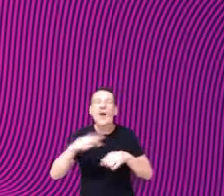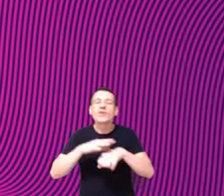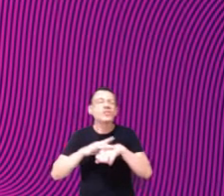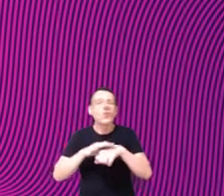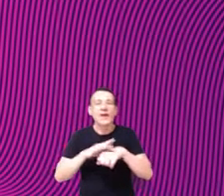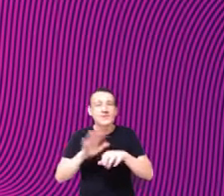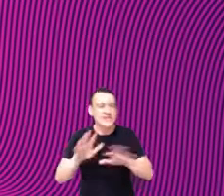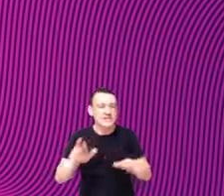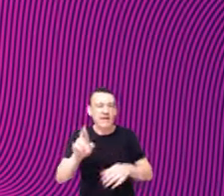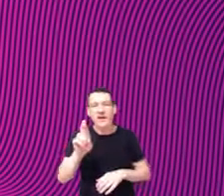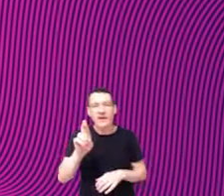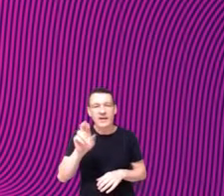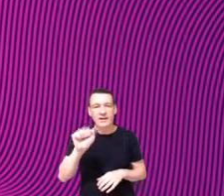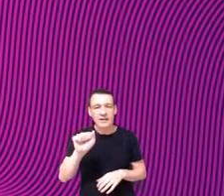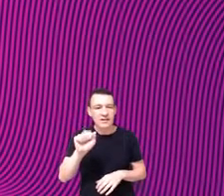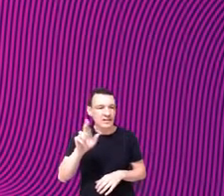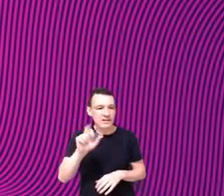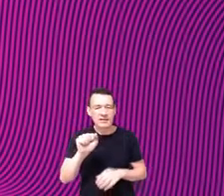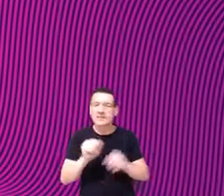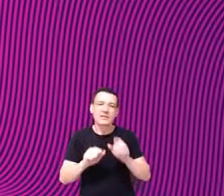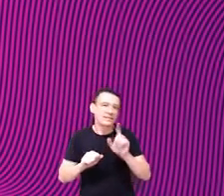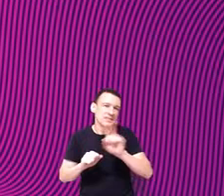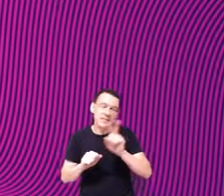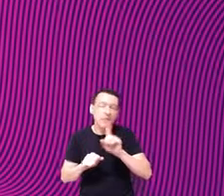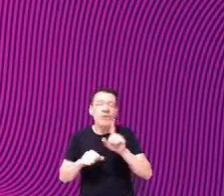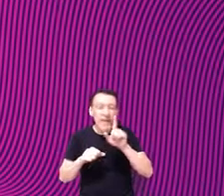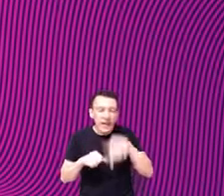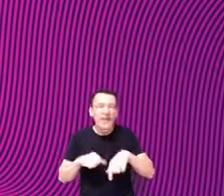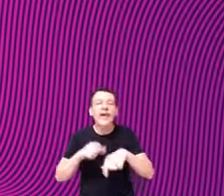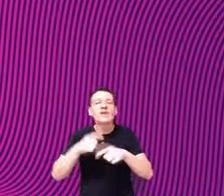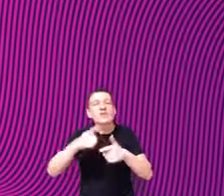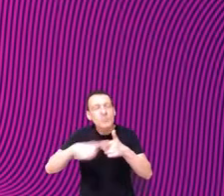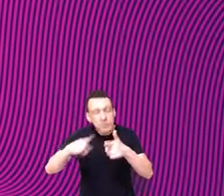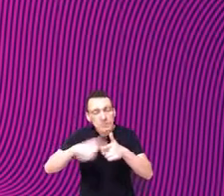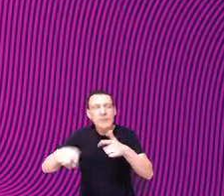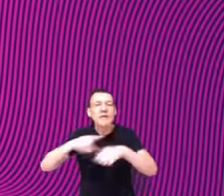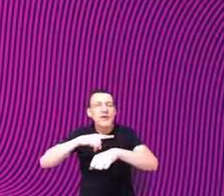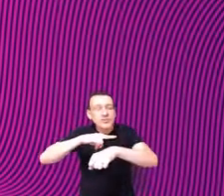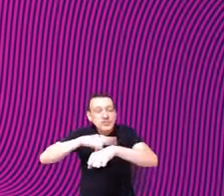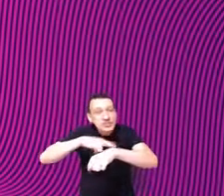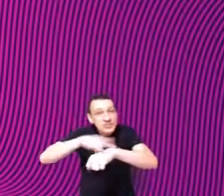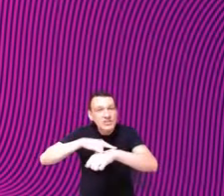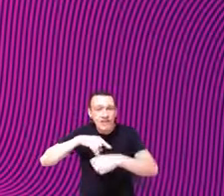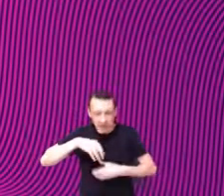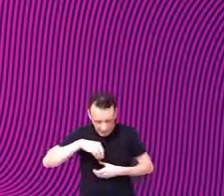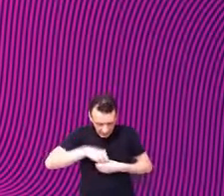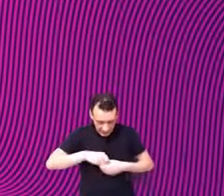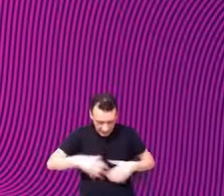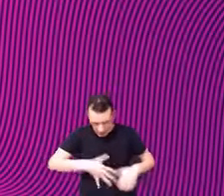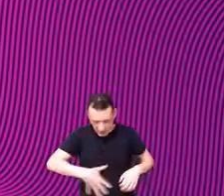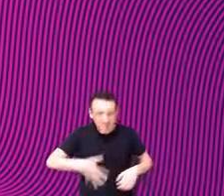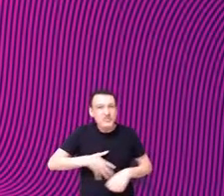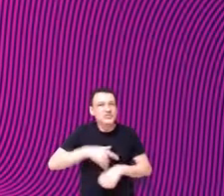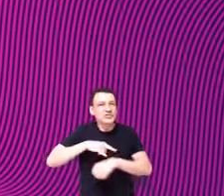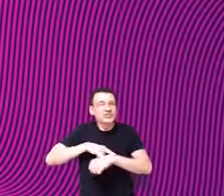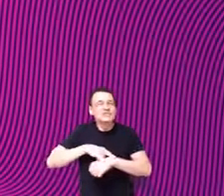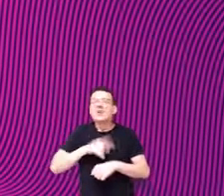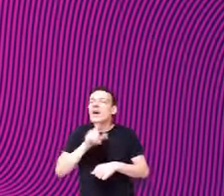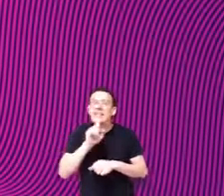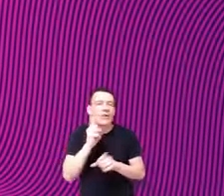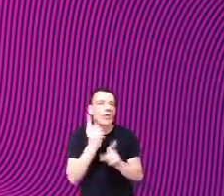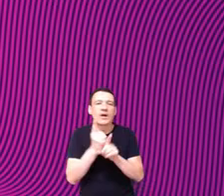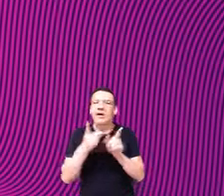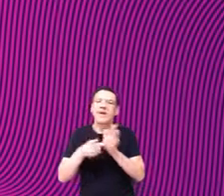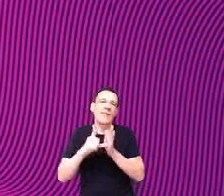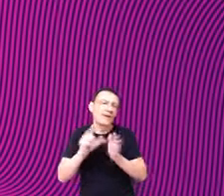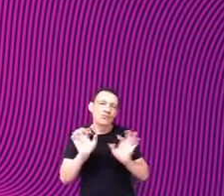diagnosticadas, são uropatias mal diagnosticadas, é isso aí. É isso mesmo, né? E é interessante,